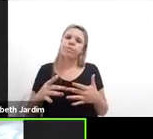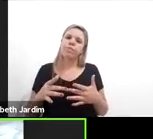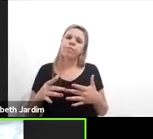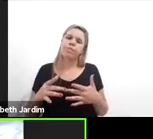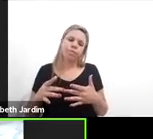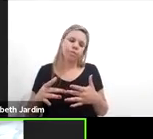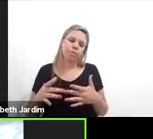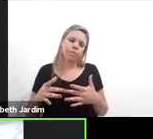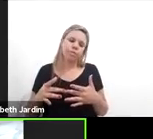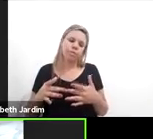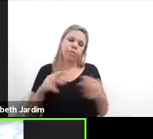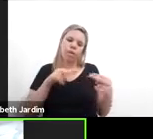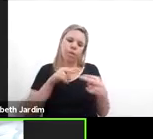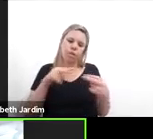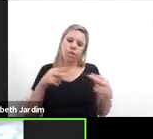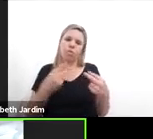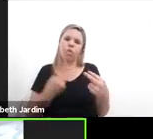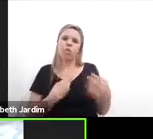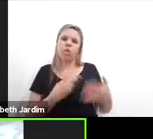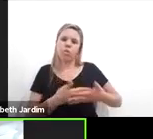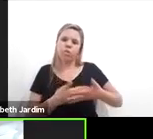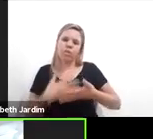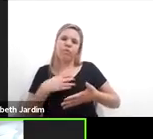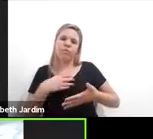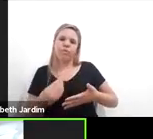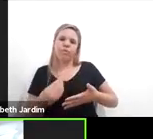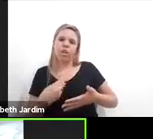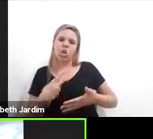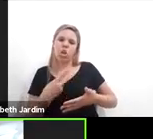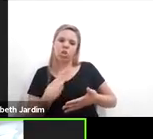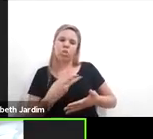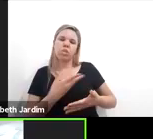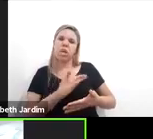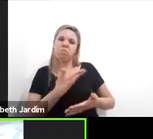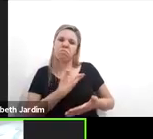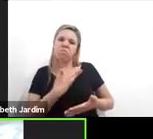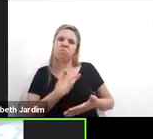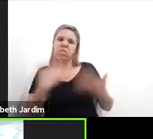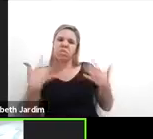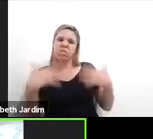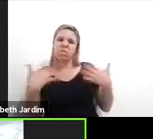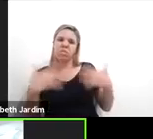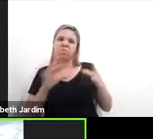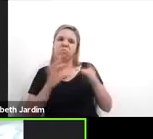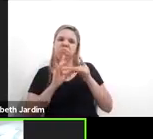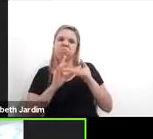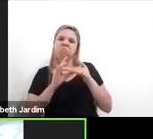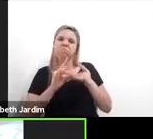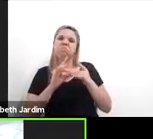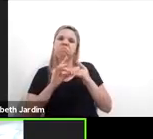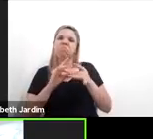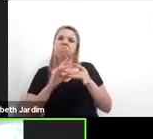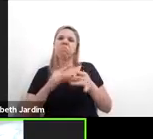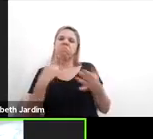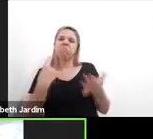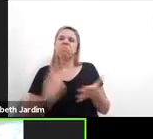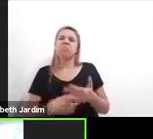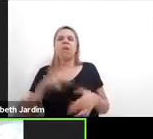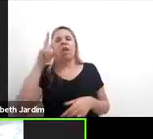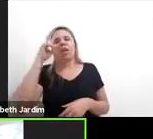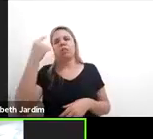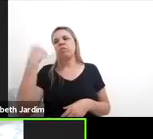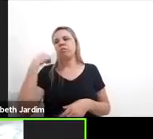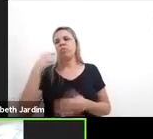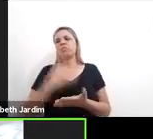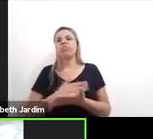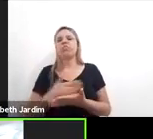entre o Romulo e eu, porque nós somos super parceiros, super amigos, e eu lembro muito bem de, no